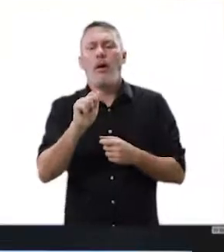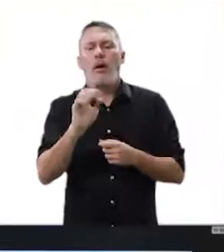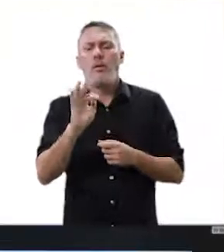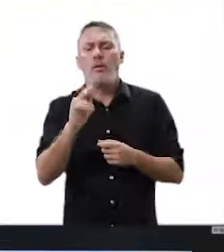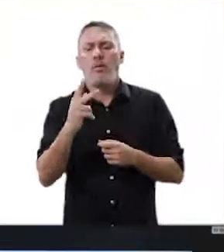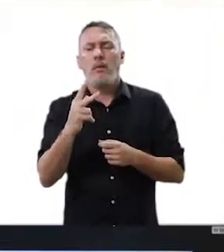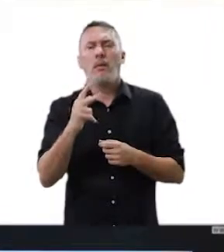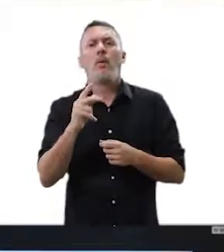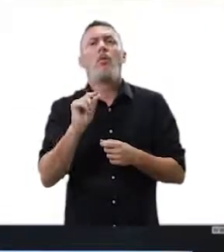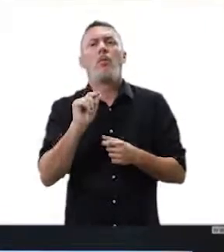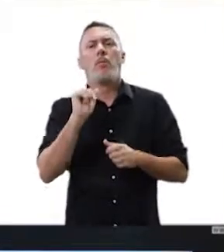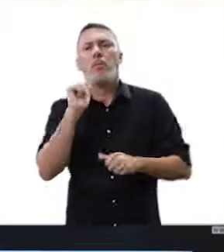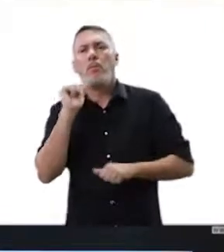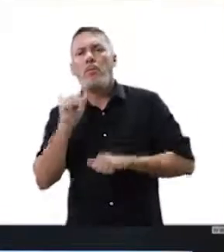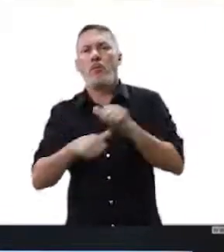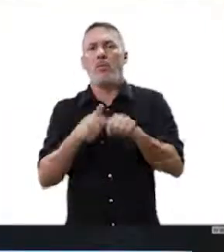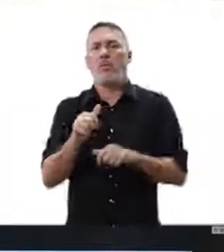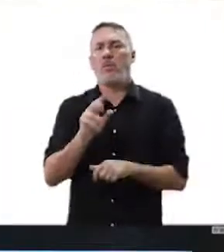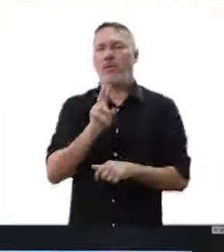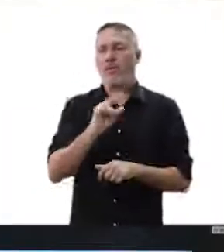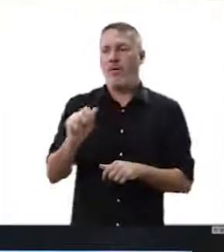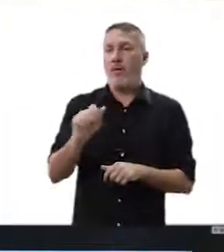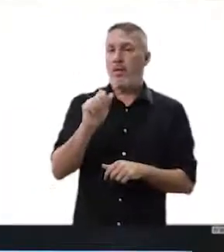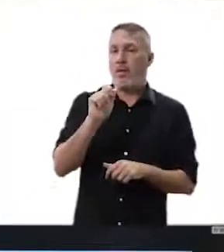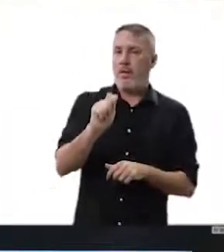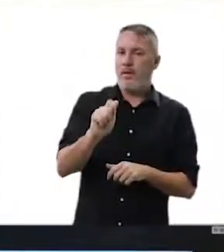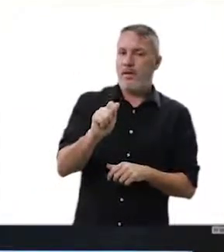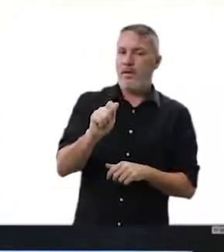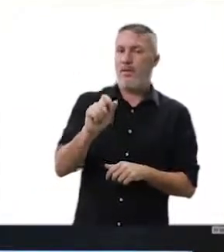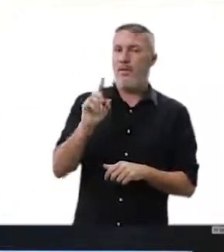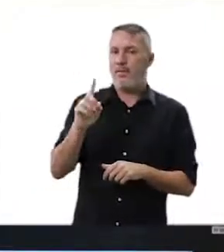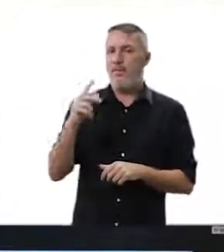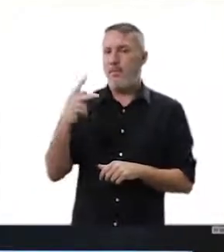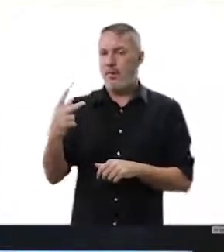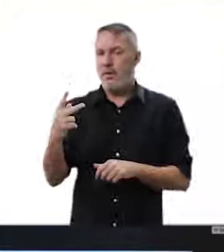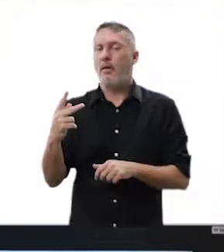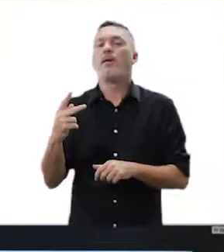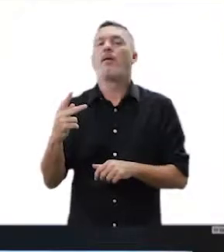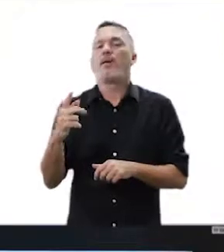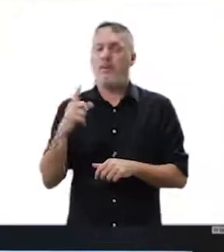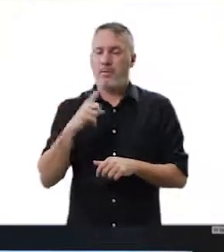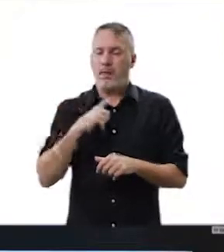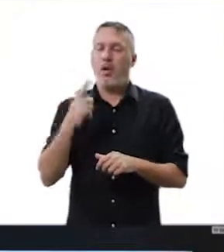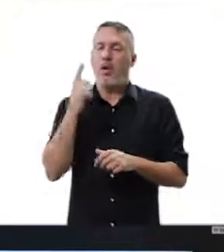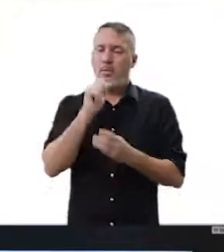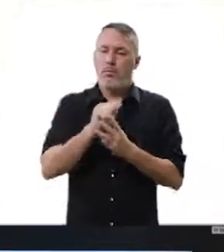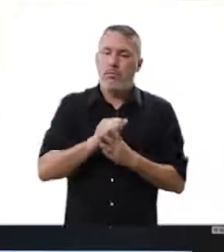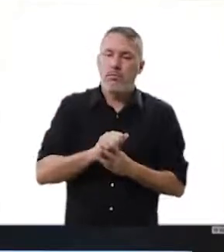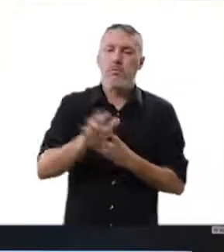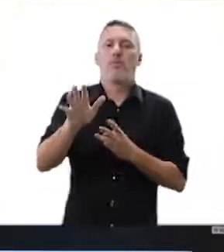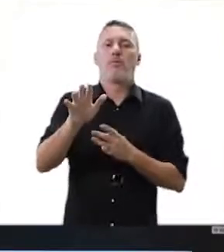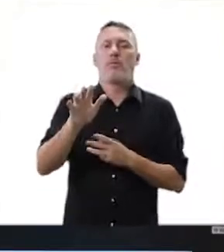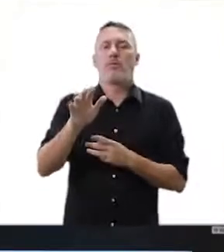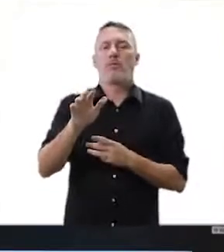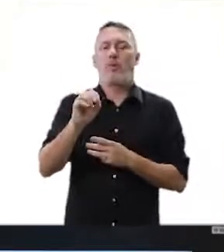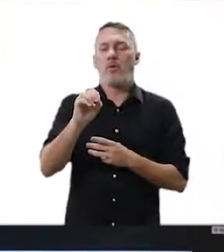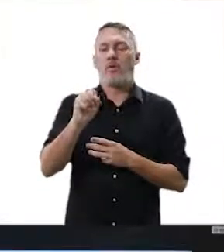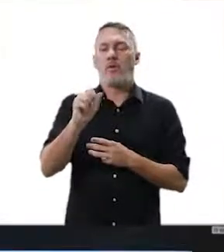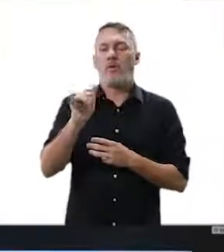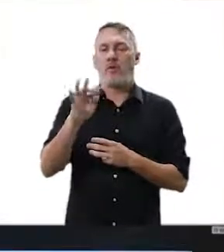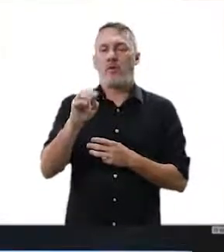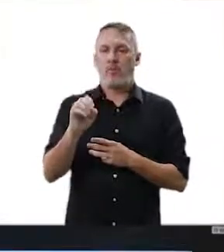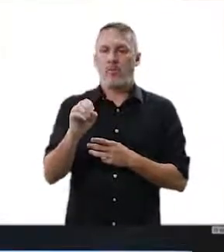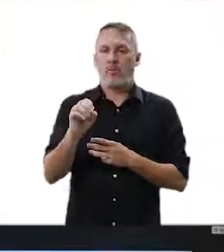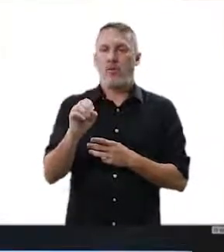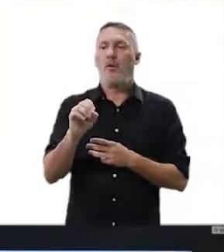proteína, então, consegue fazer o quê? Girar. Ela muda a sua conformação. E não tem esses 3 canaizinhos de